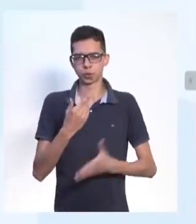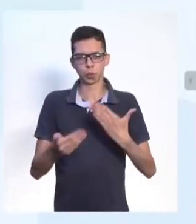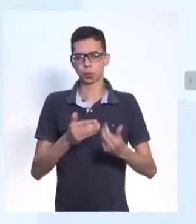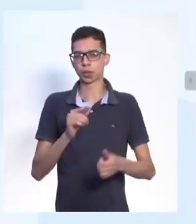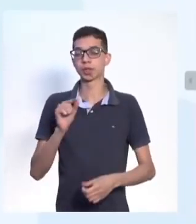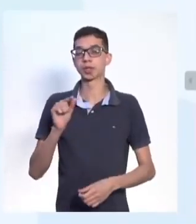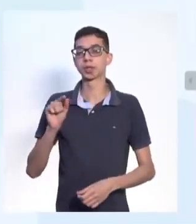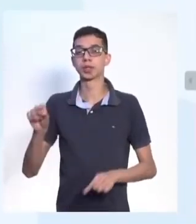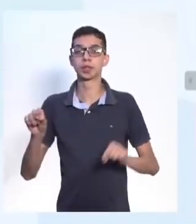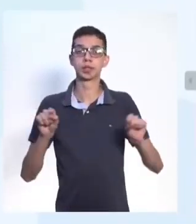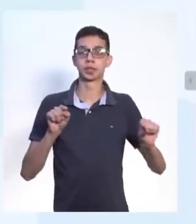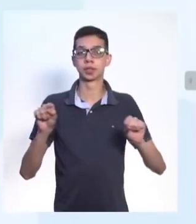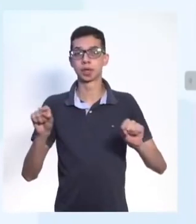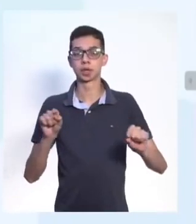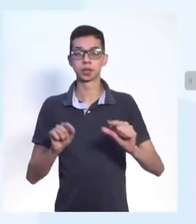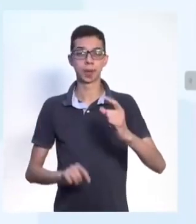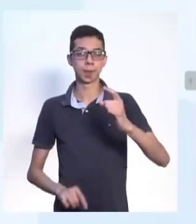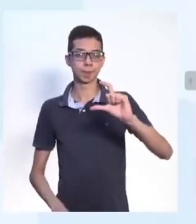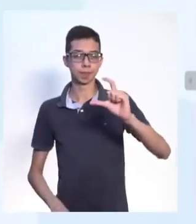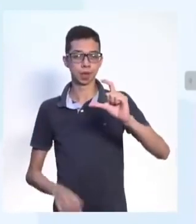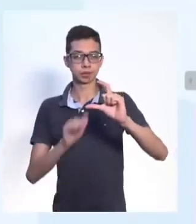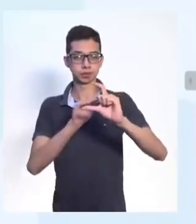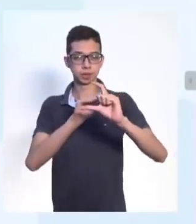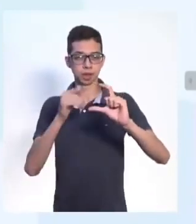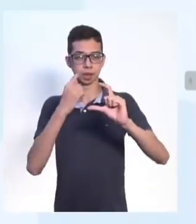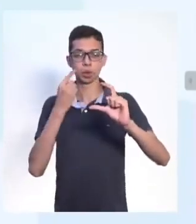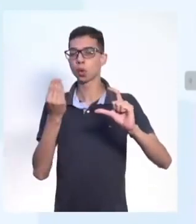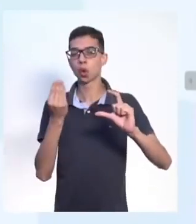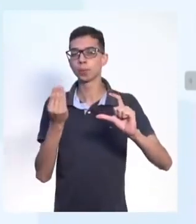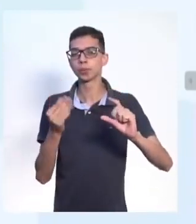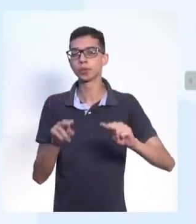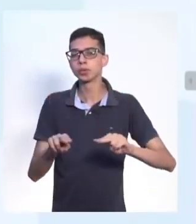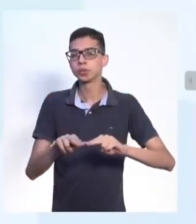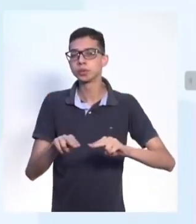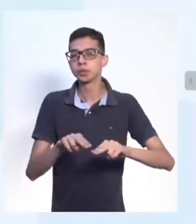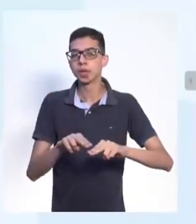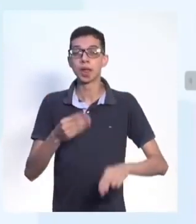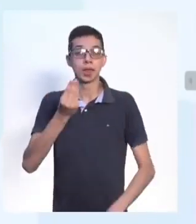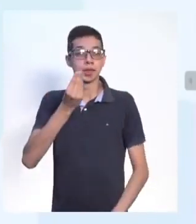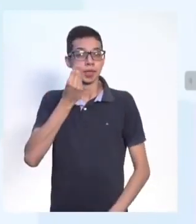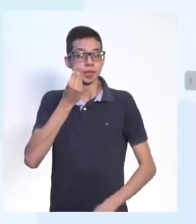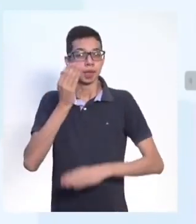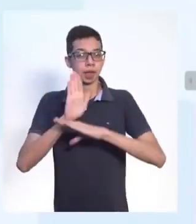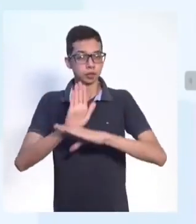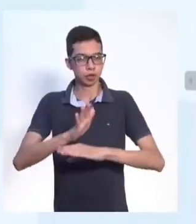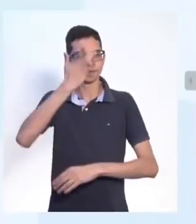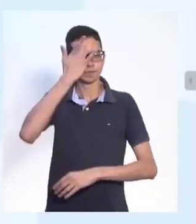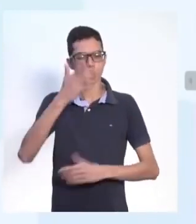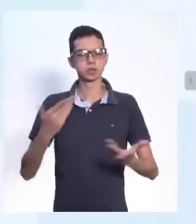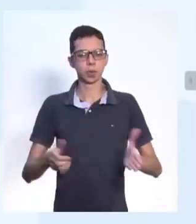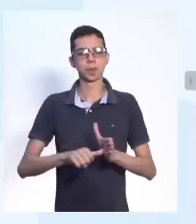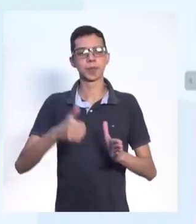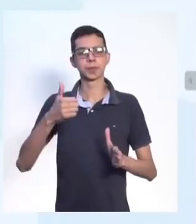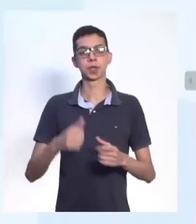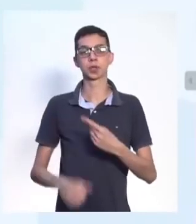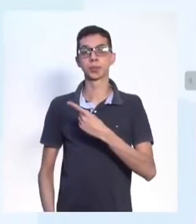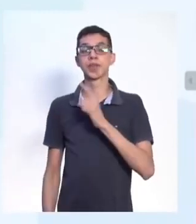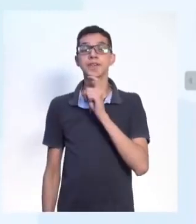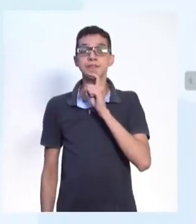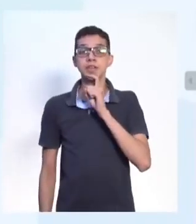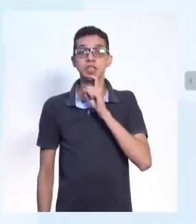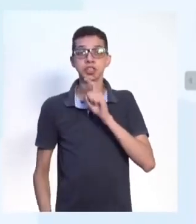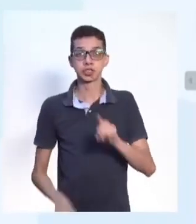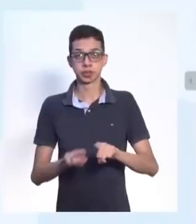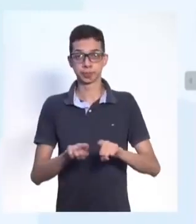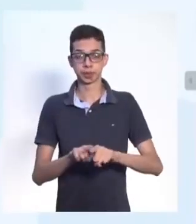2 lados. Quais peças eu poderia encaixar? Como, para tentar facilitar, vou chamar essa primeira peça aqui com um verde e